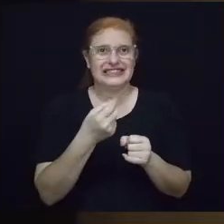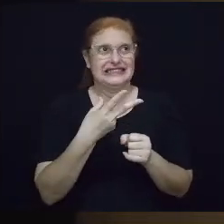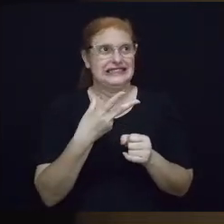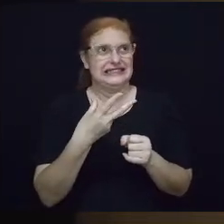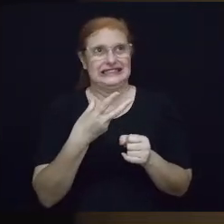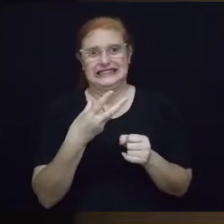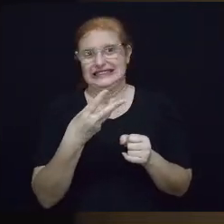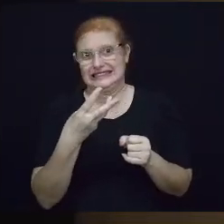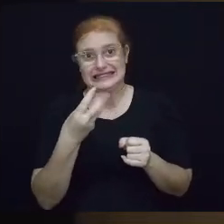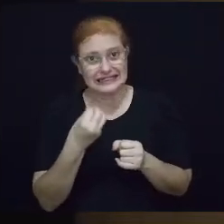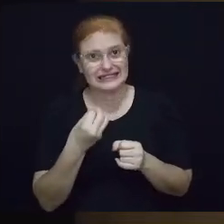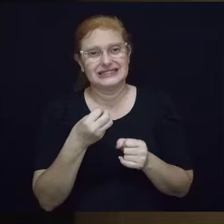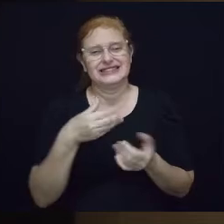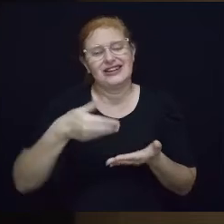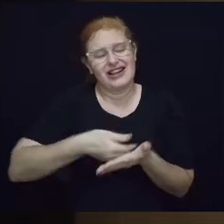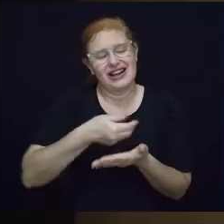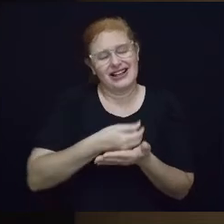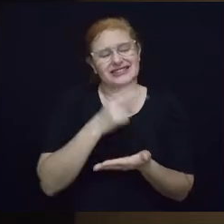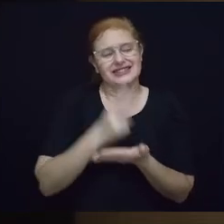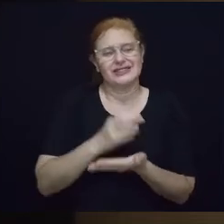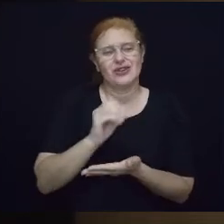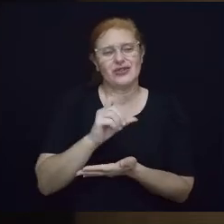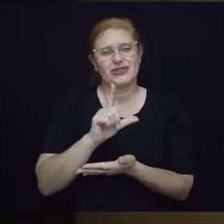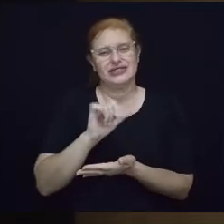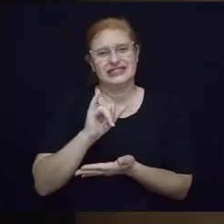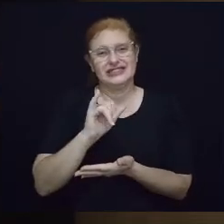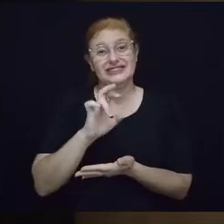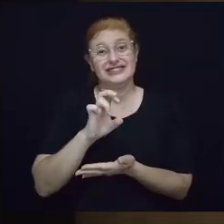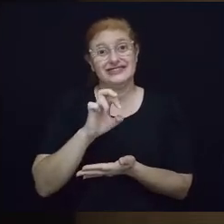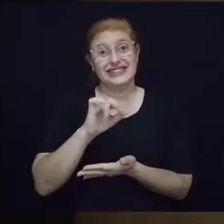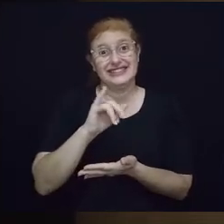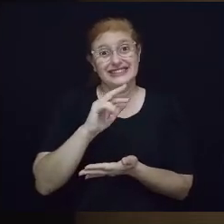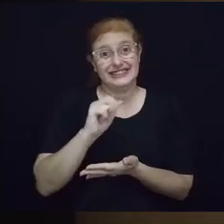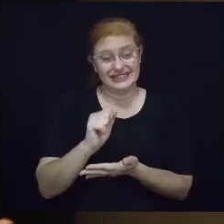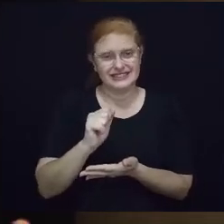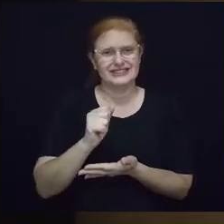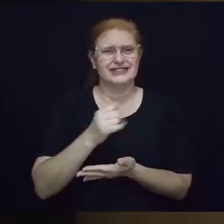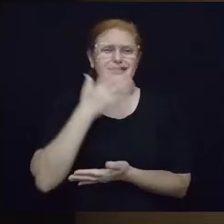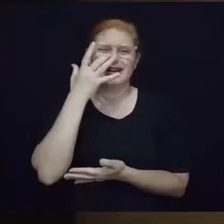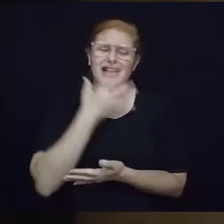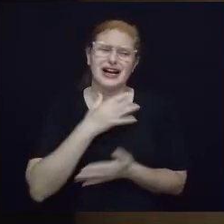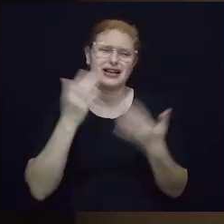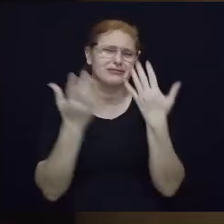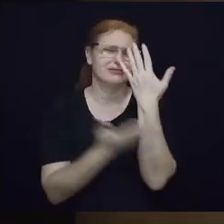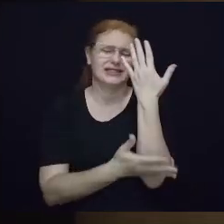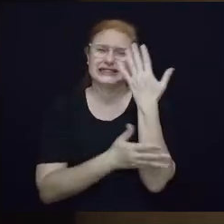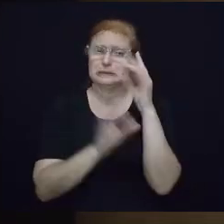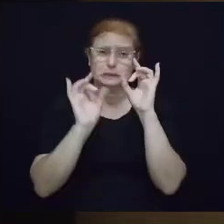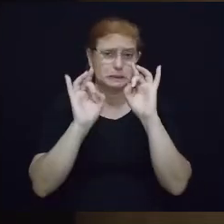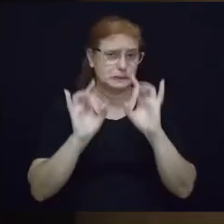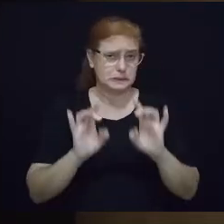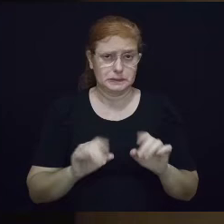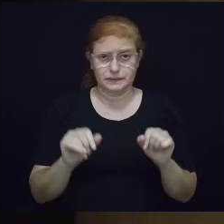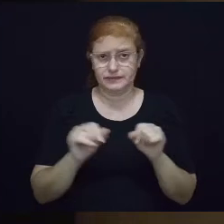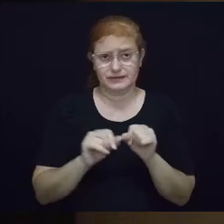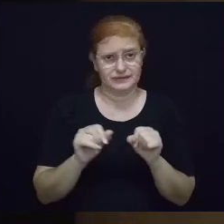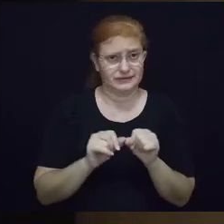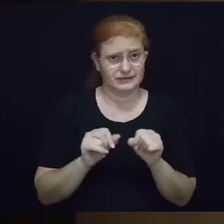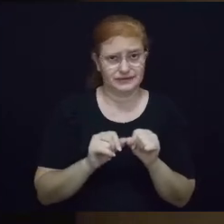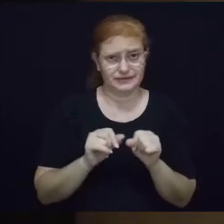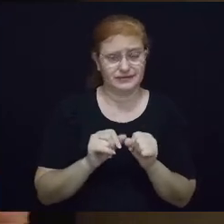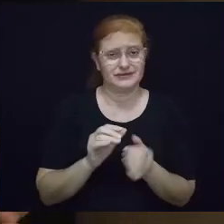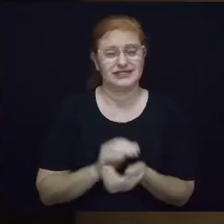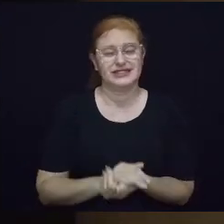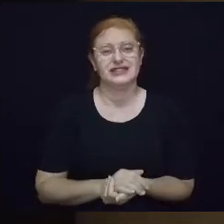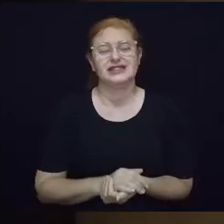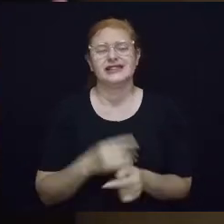colheres, e sempre de oliveira, porque é uma madeira que dá eu acho uma madeira especial, assim, para fazer